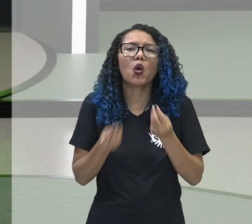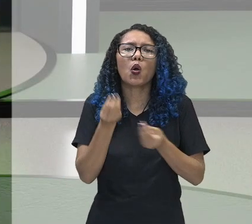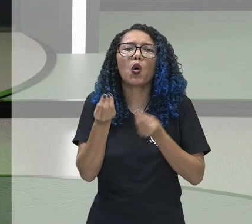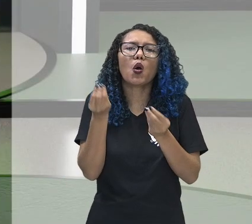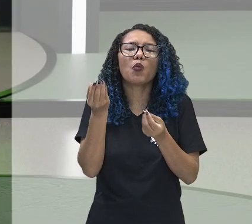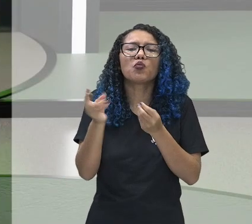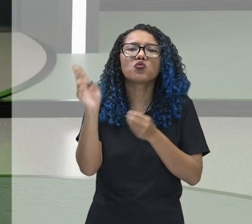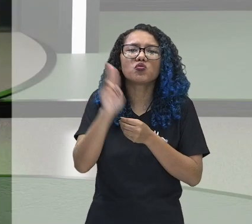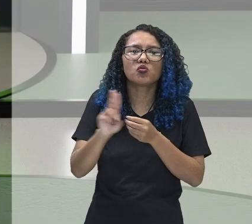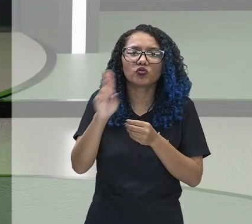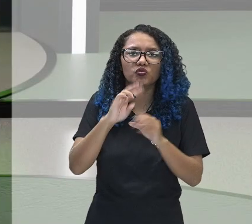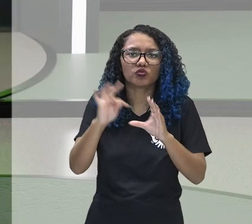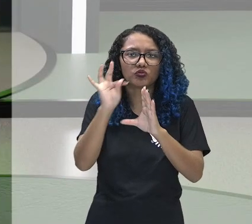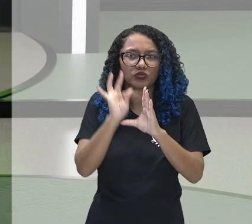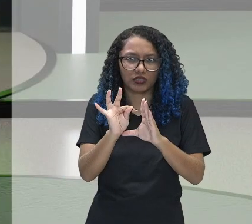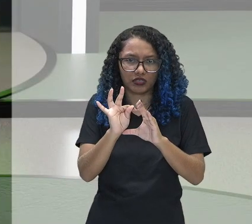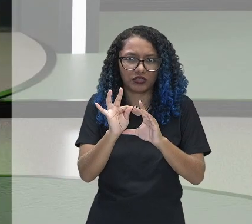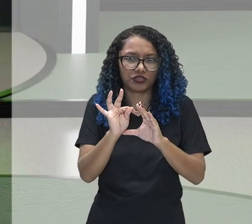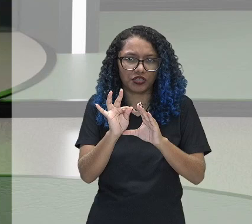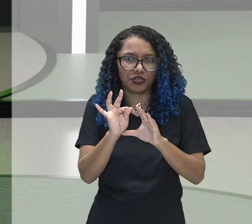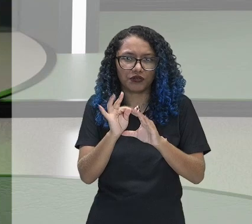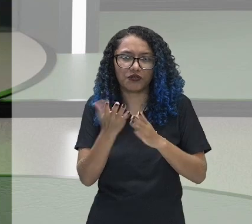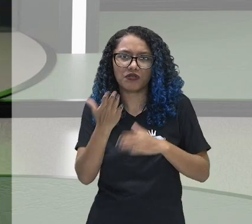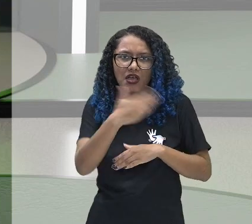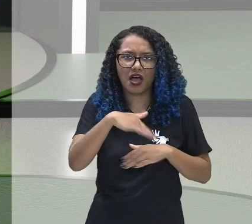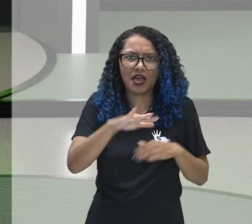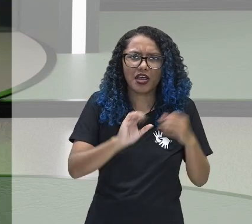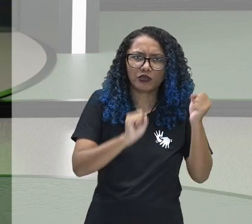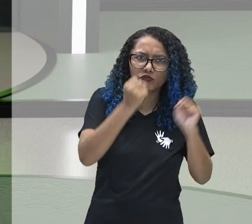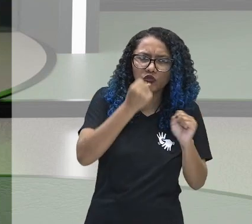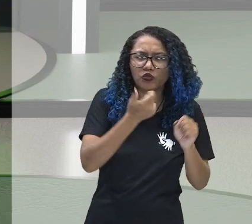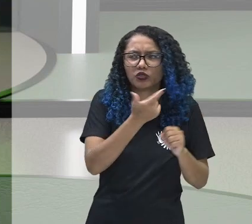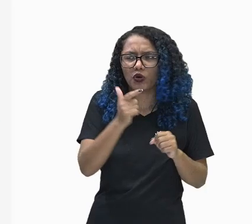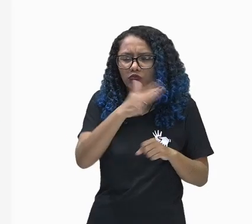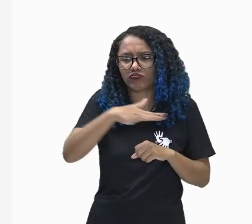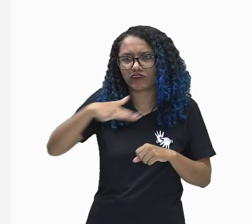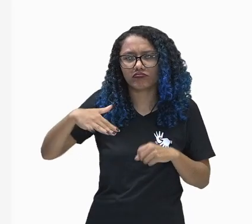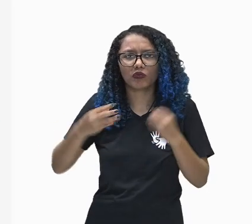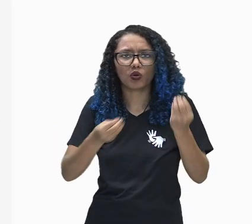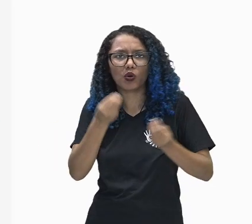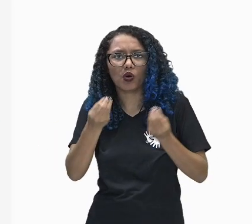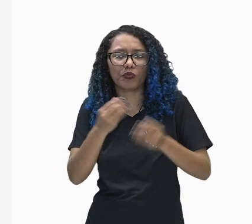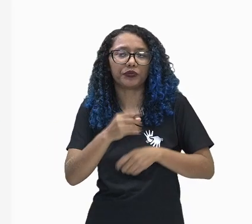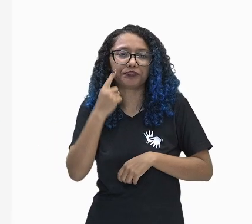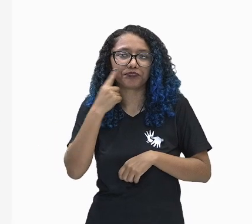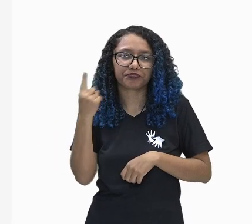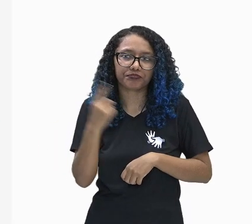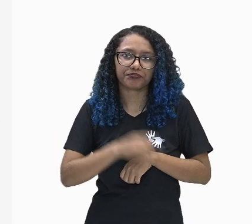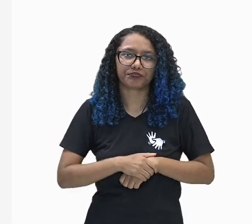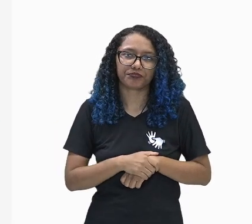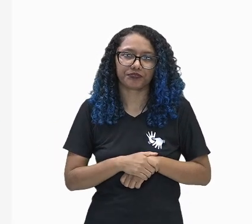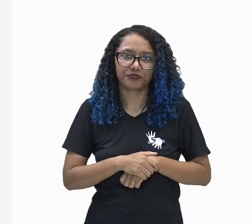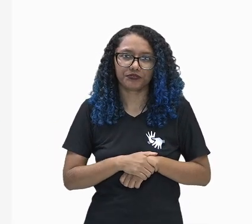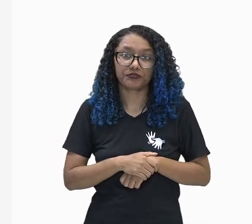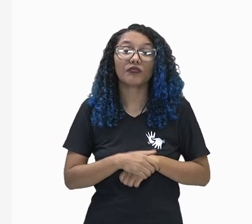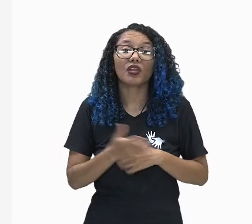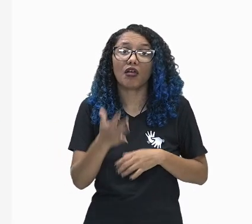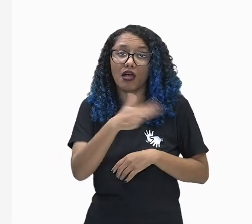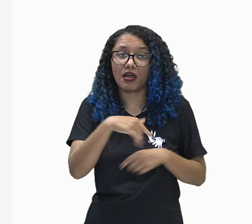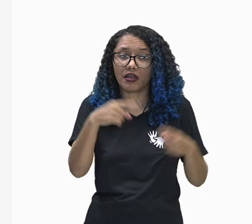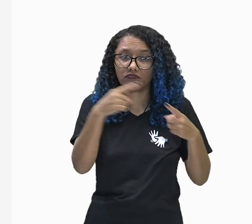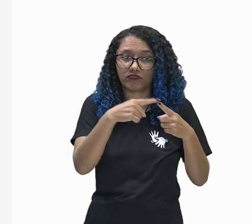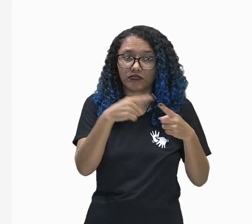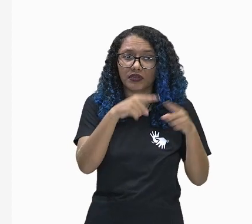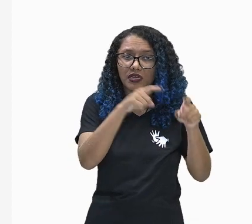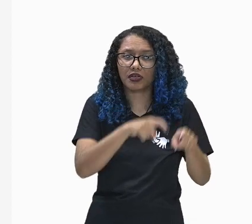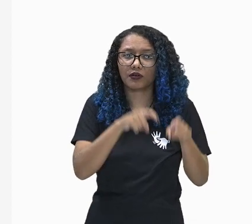desses transgênicos aí, tanto na indústria como em outras áreas afins? Vamos conhecer um pouquinho aí. Na agricultura, nós